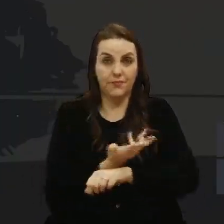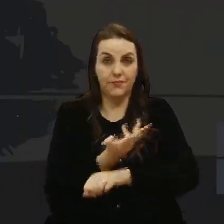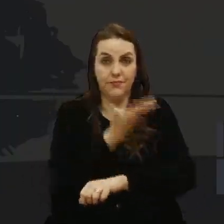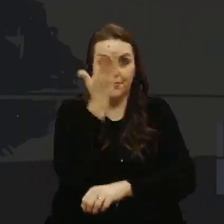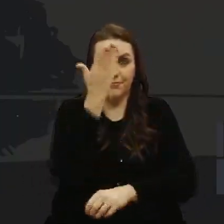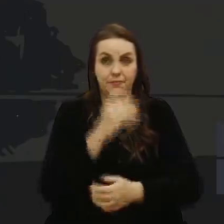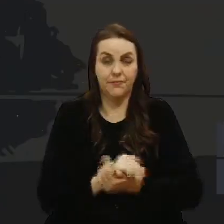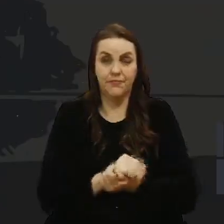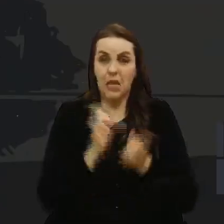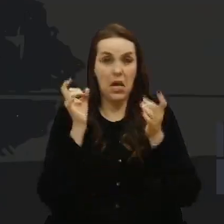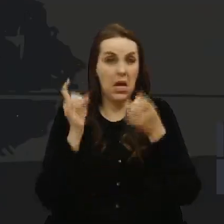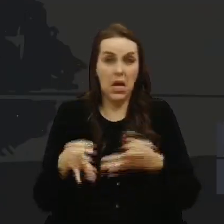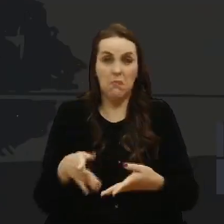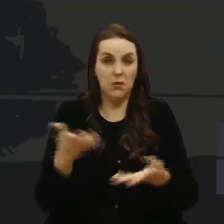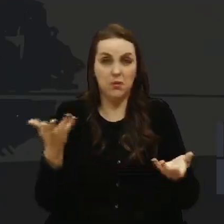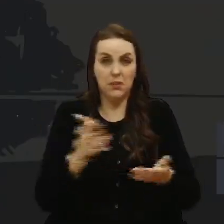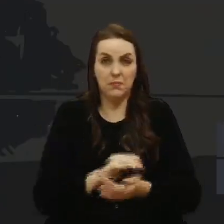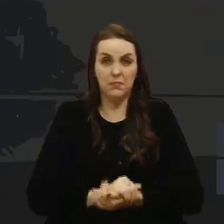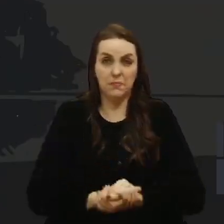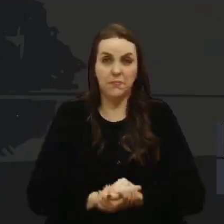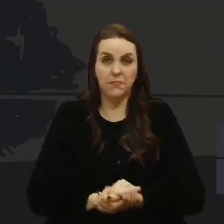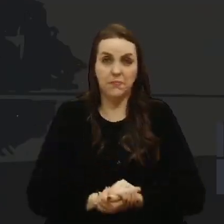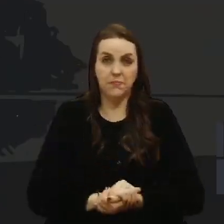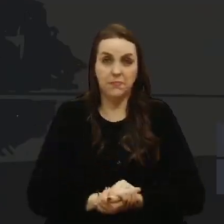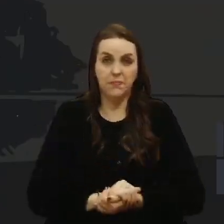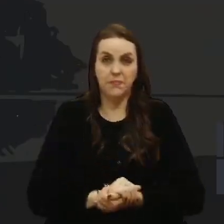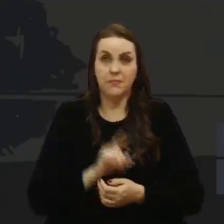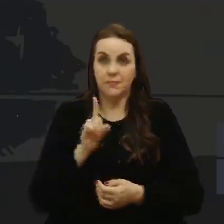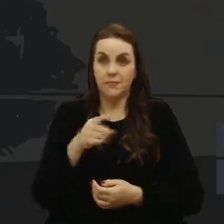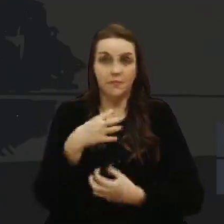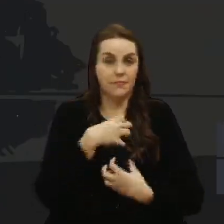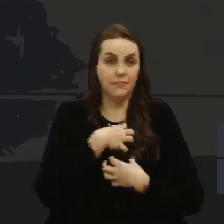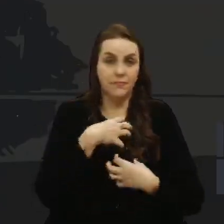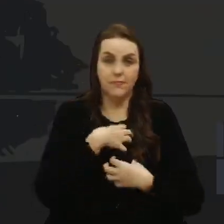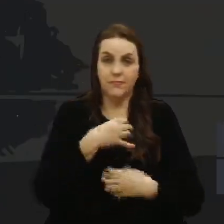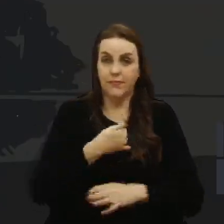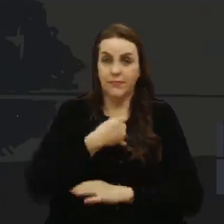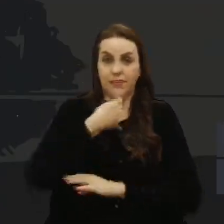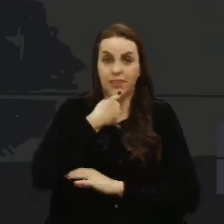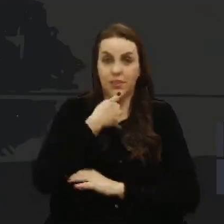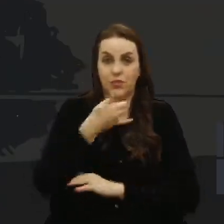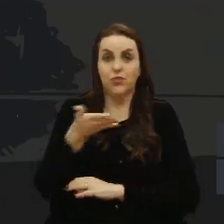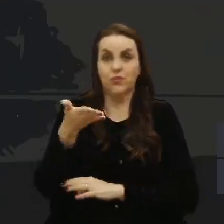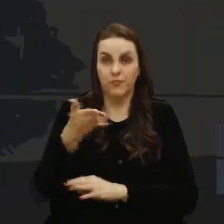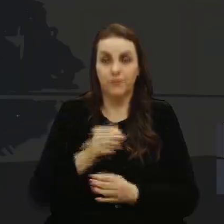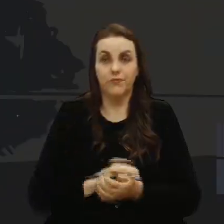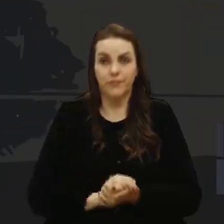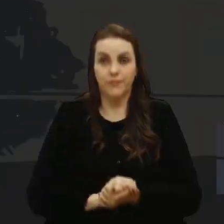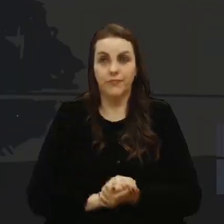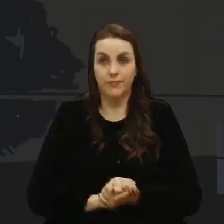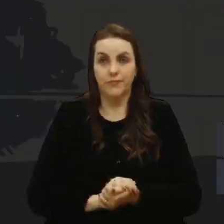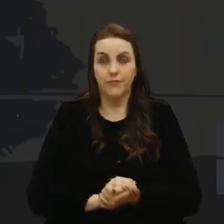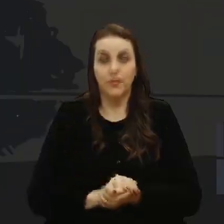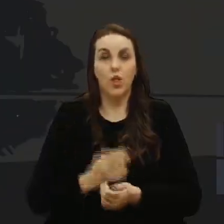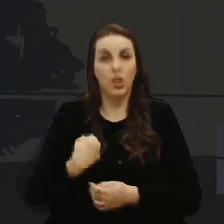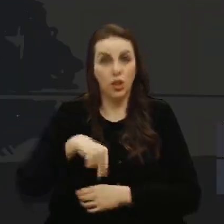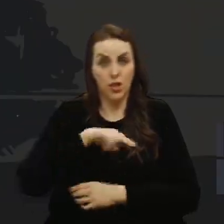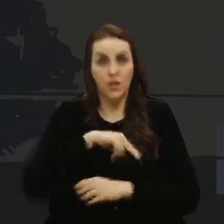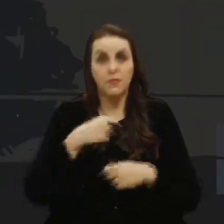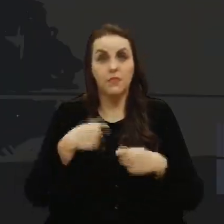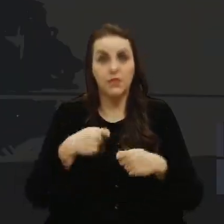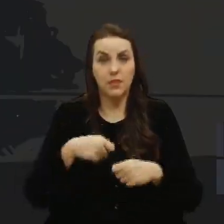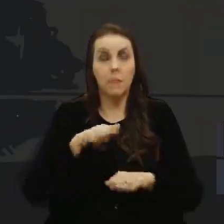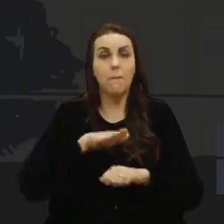Está abandonado o Ecopark. É uma situação trágica a situação do Ecopark. Nós precisamos colocar